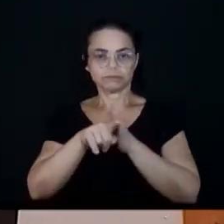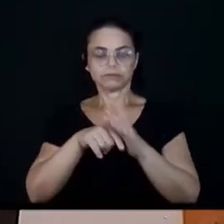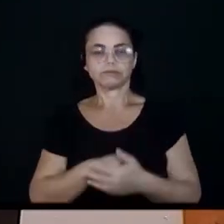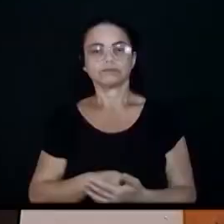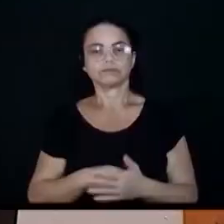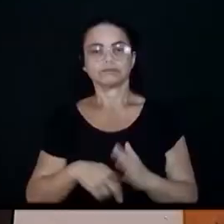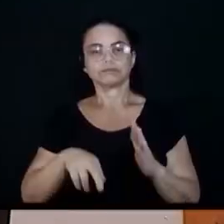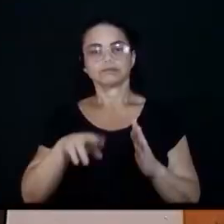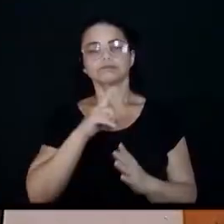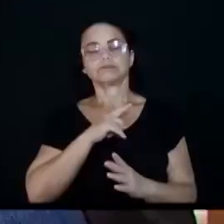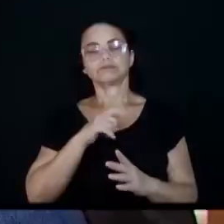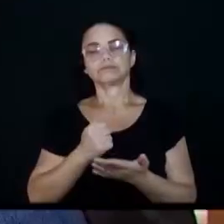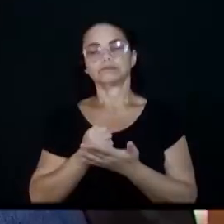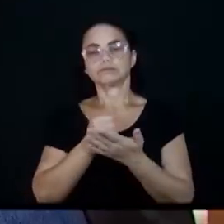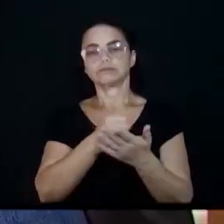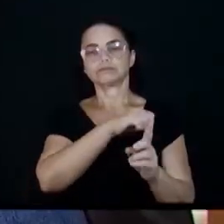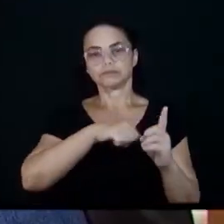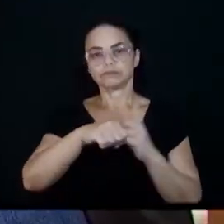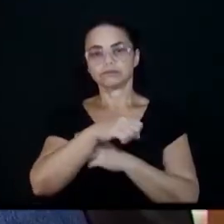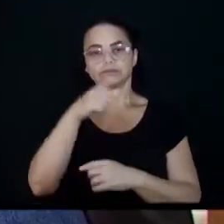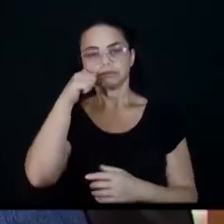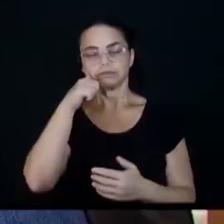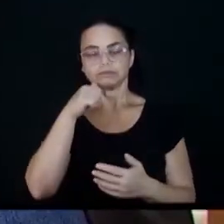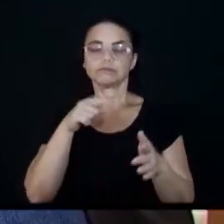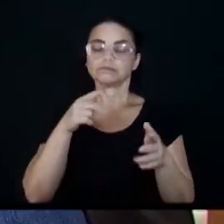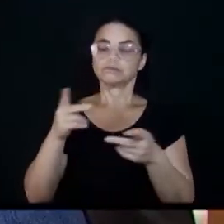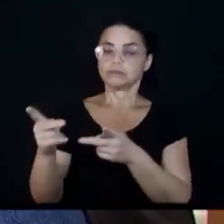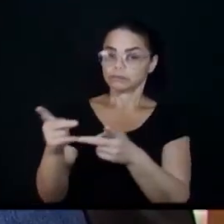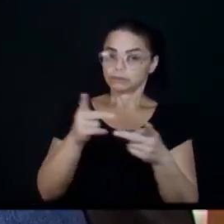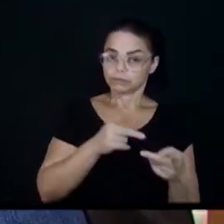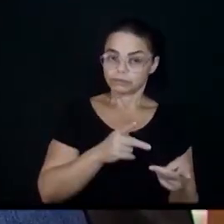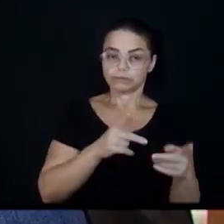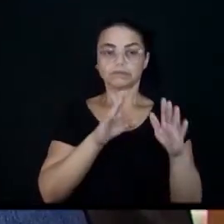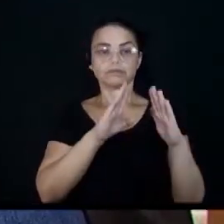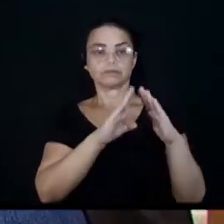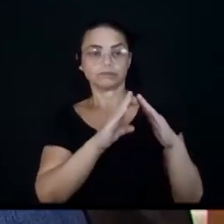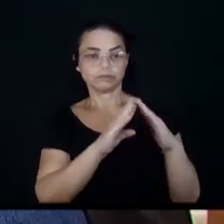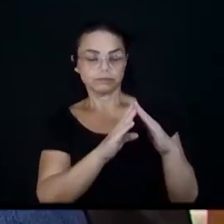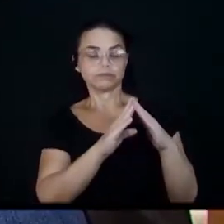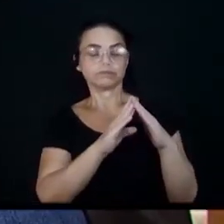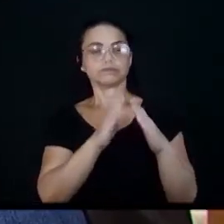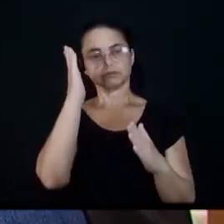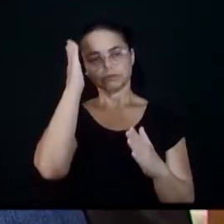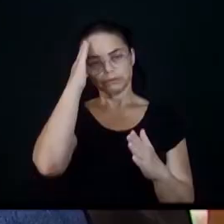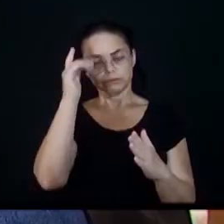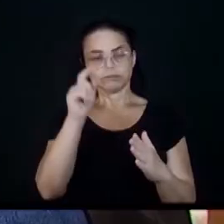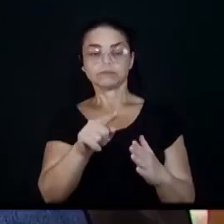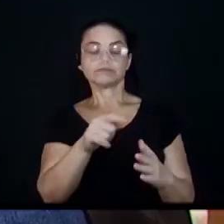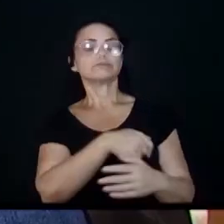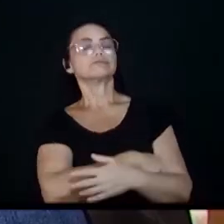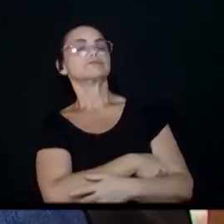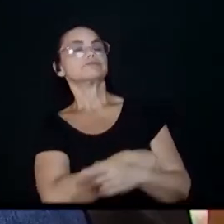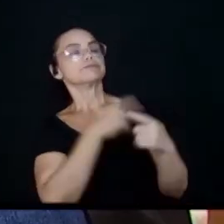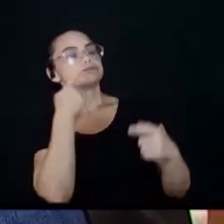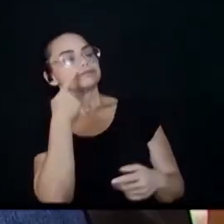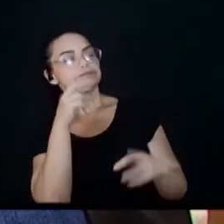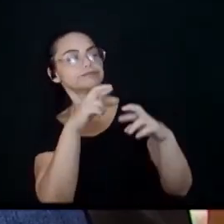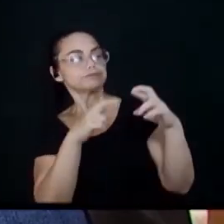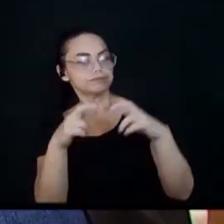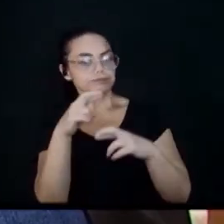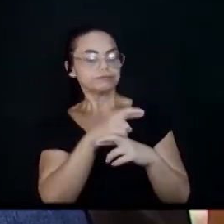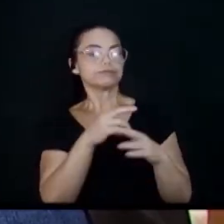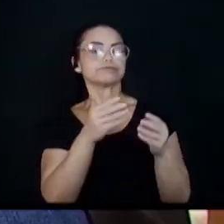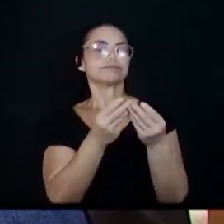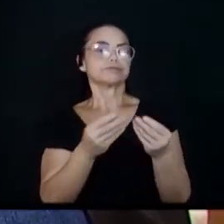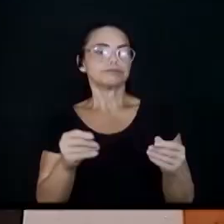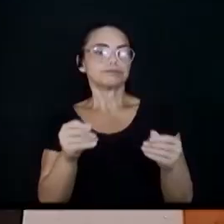sociais, que vão fazer as visitas com as famílias, entender se de fato aquelas famílias estão numa situação de vulnerabilidade social e